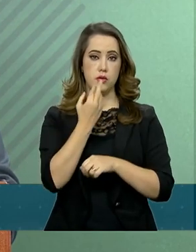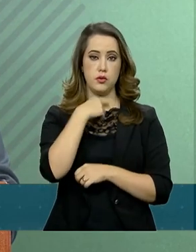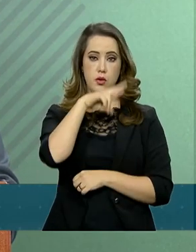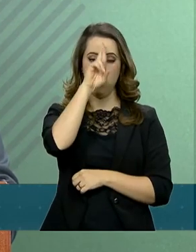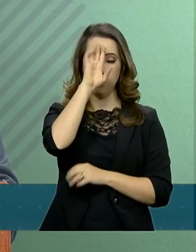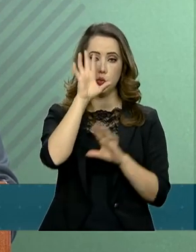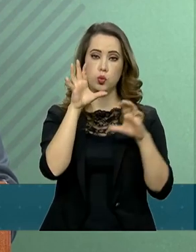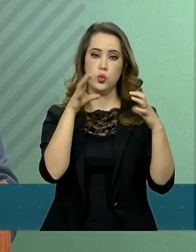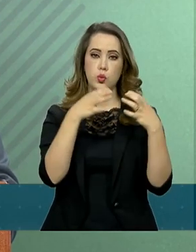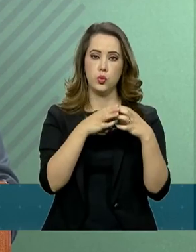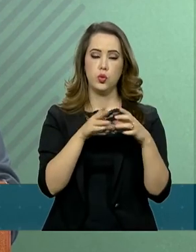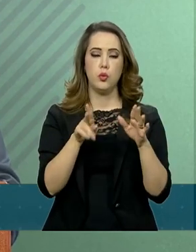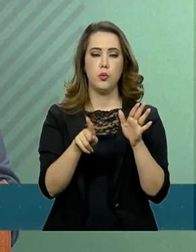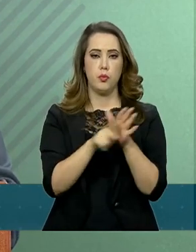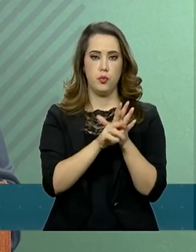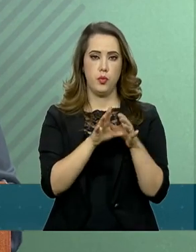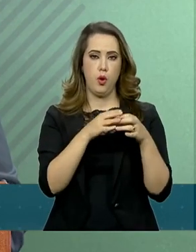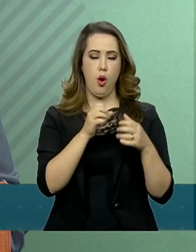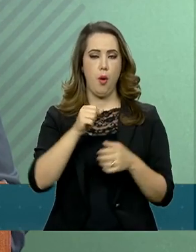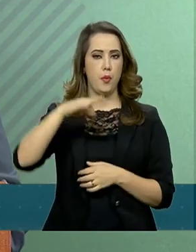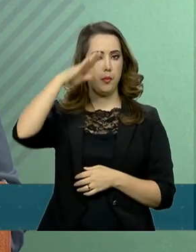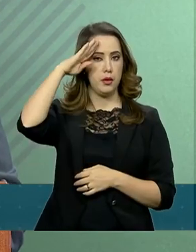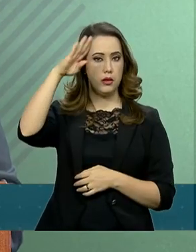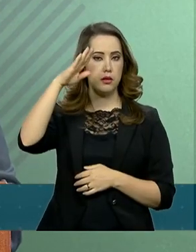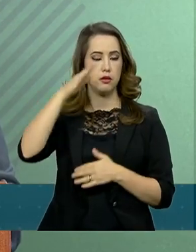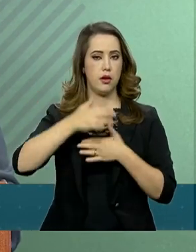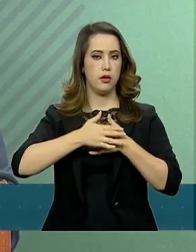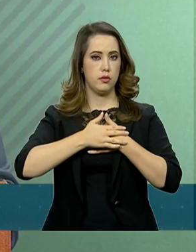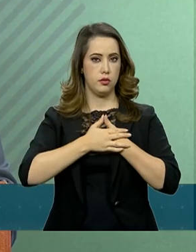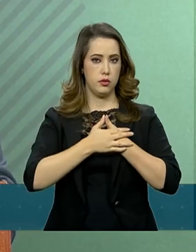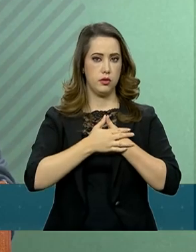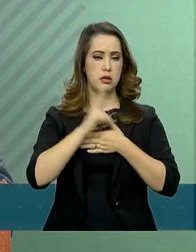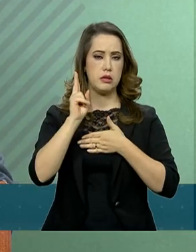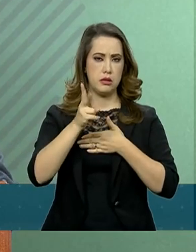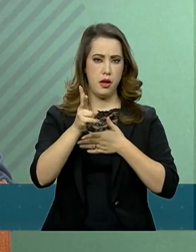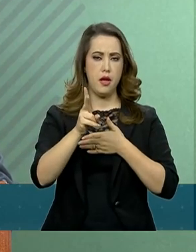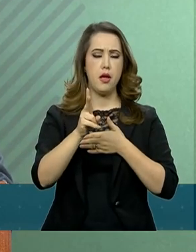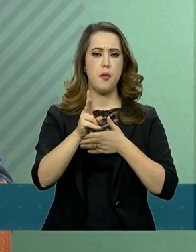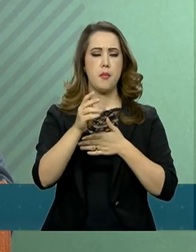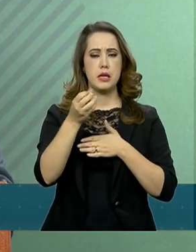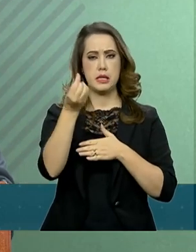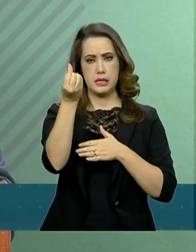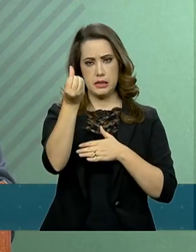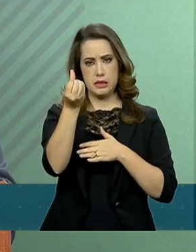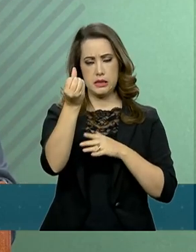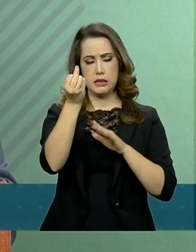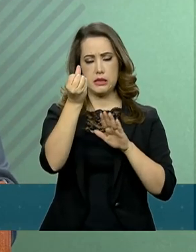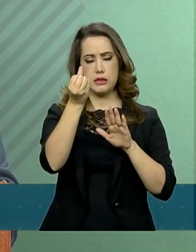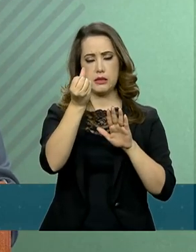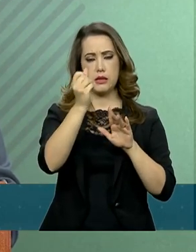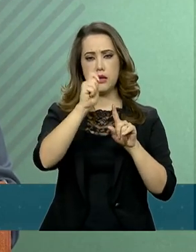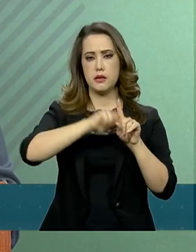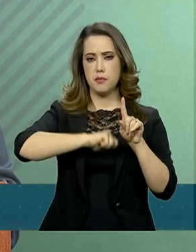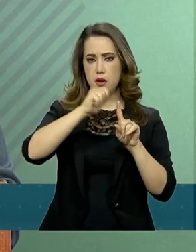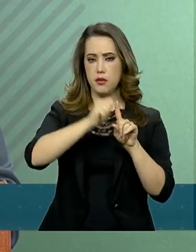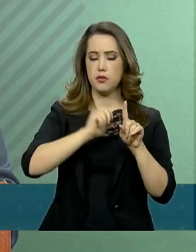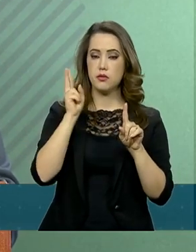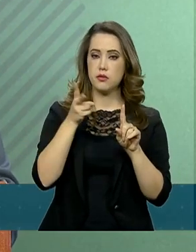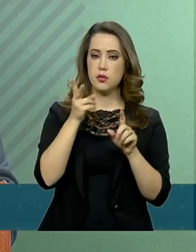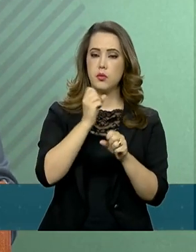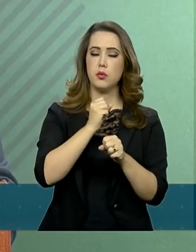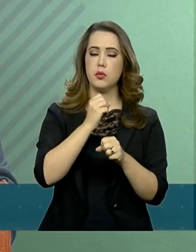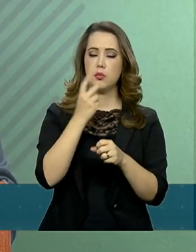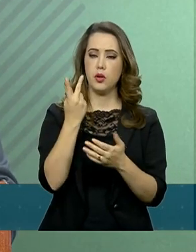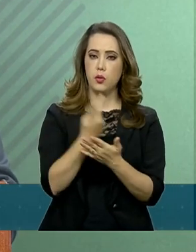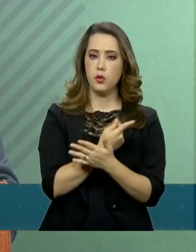da aeronáutica esse é um evento semestral com participação de todos os fiéis brigadeiros da